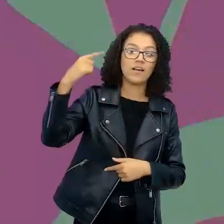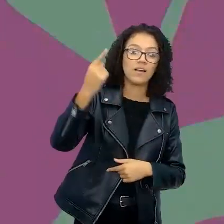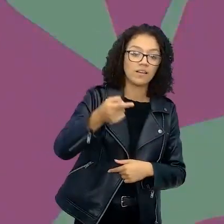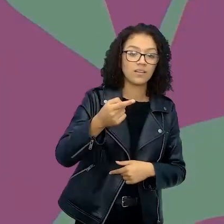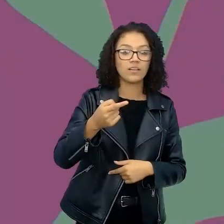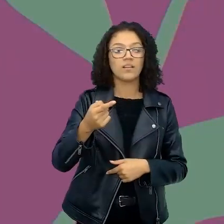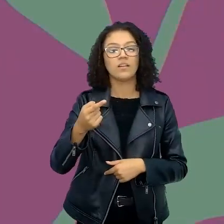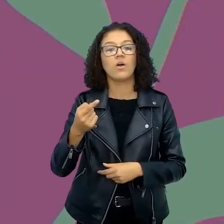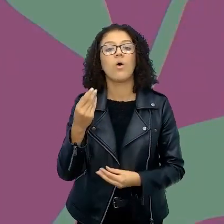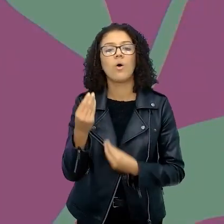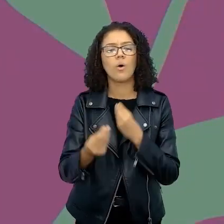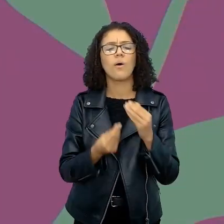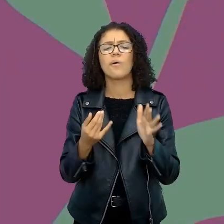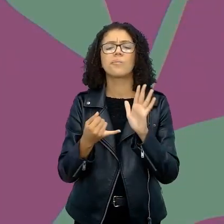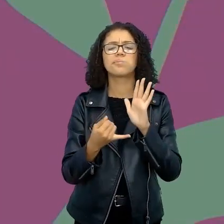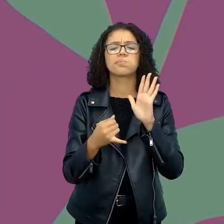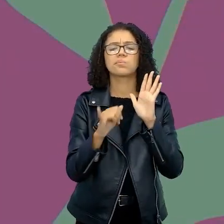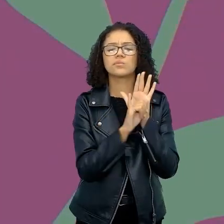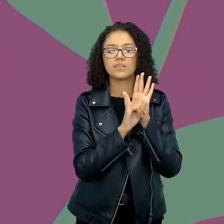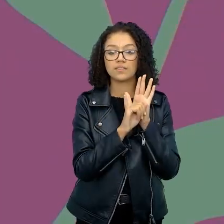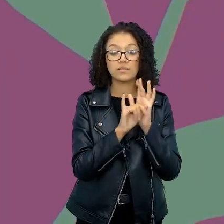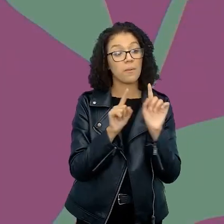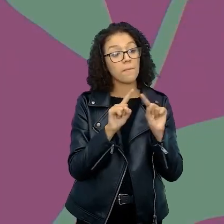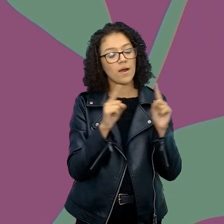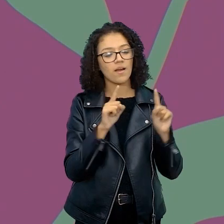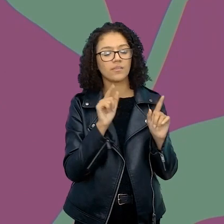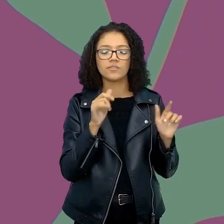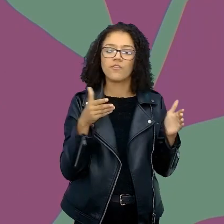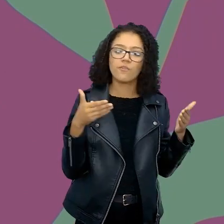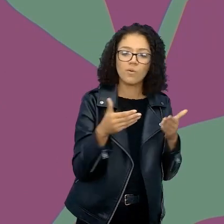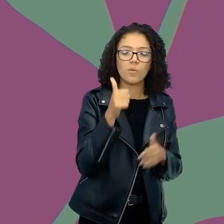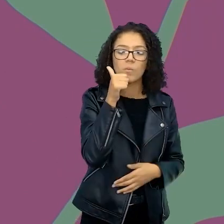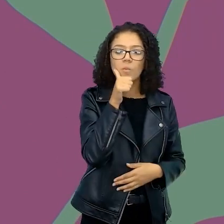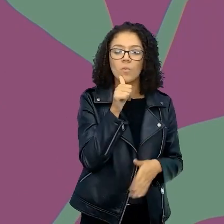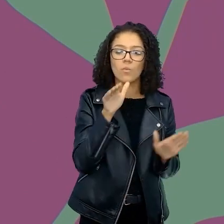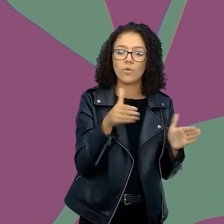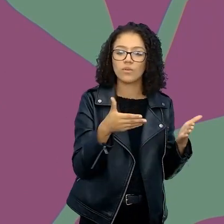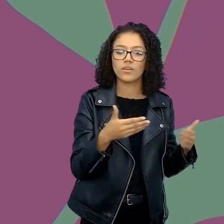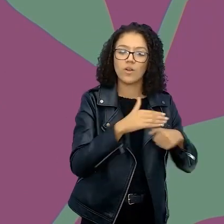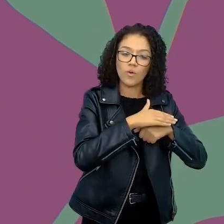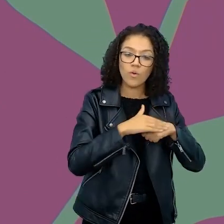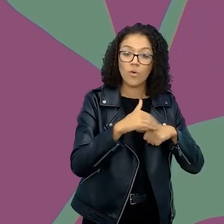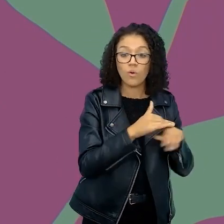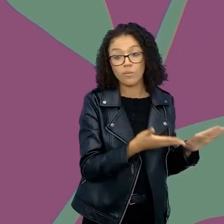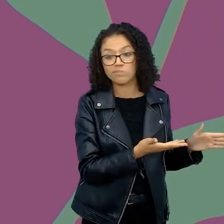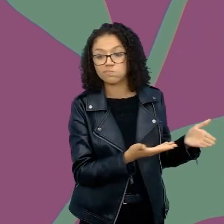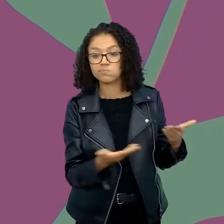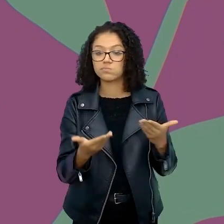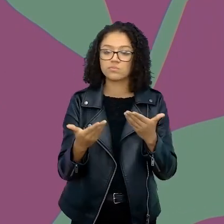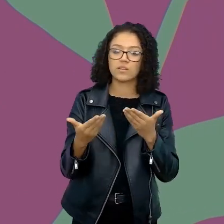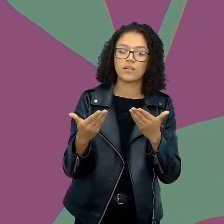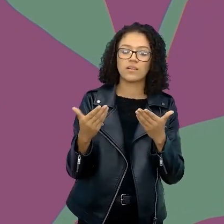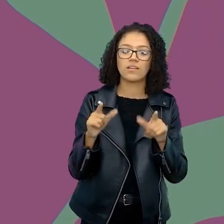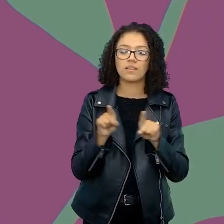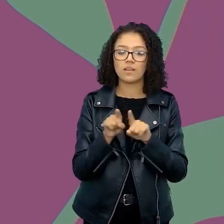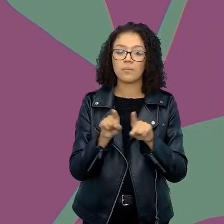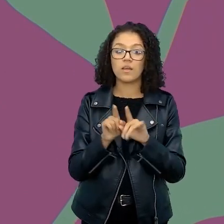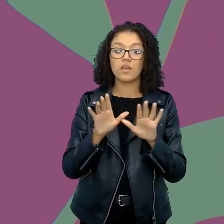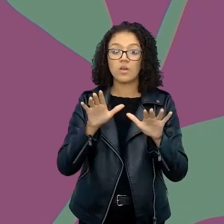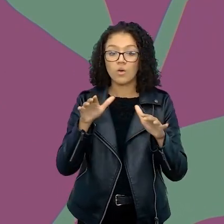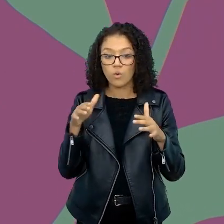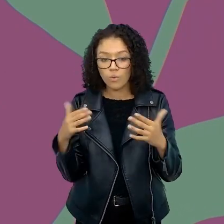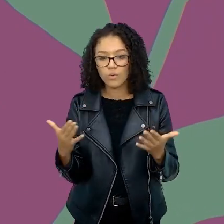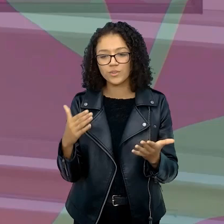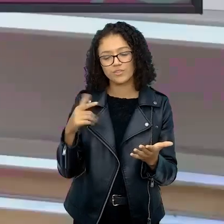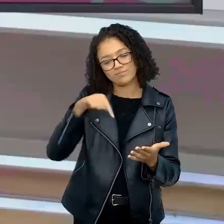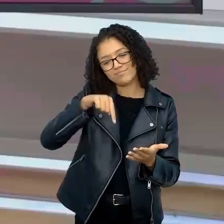dessa rede, mas pensando em mulheres. Então, como identificar, acolher e encaminhar os casos, ainda no módulo 5, que é a nossa última